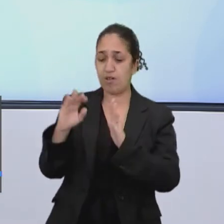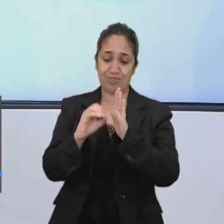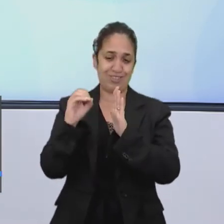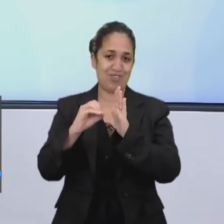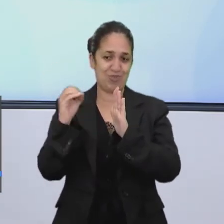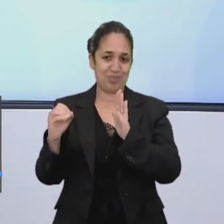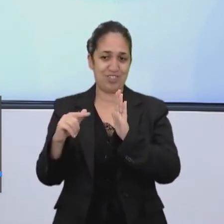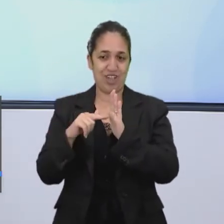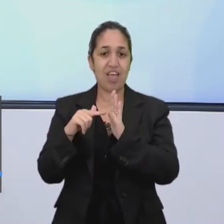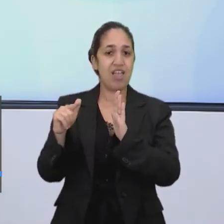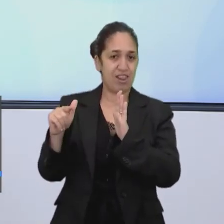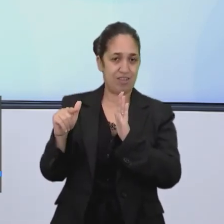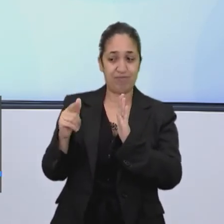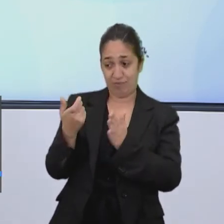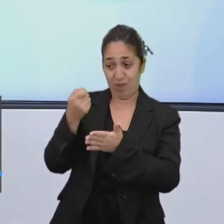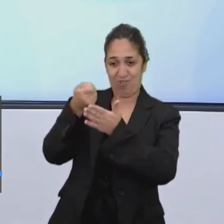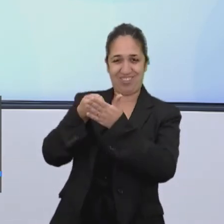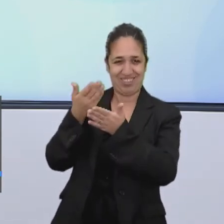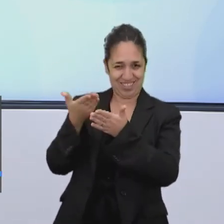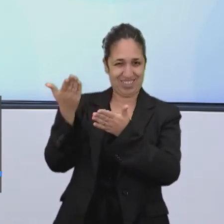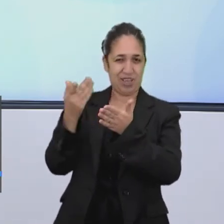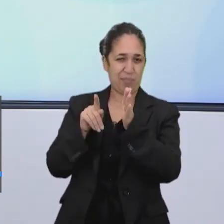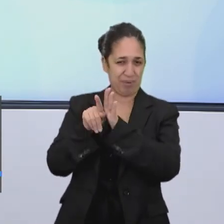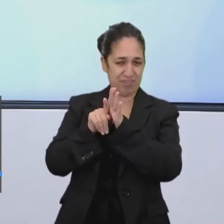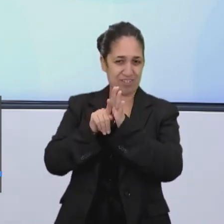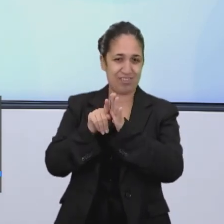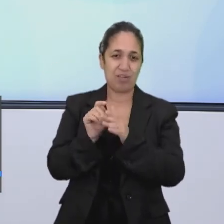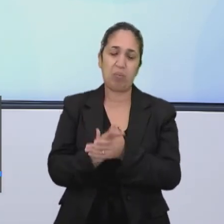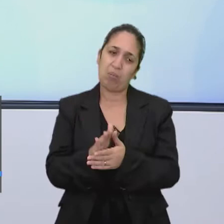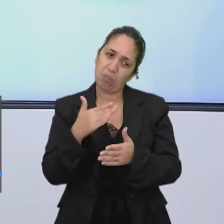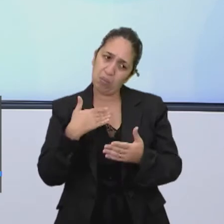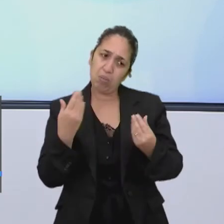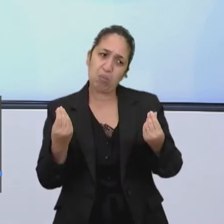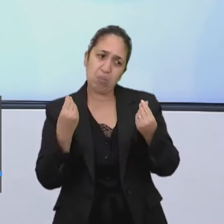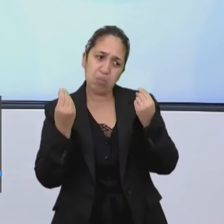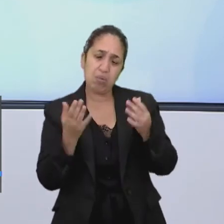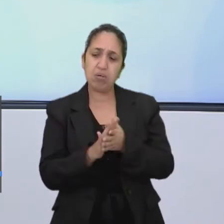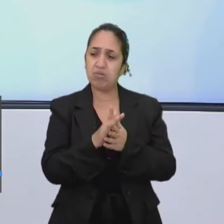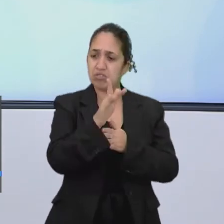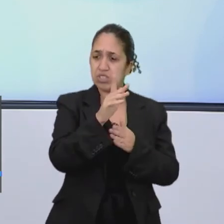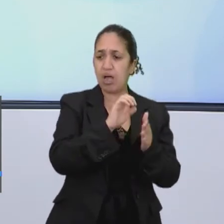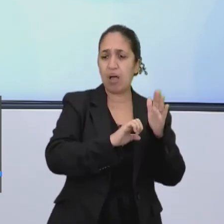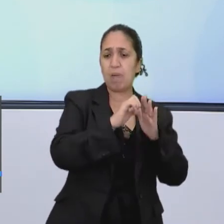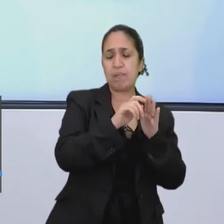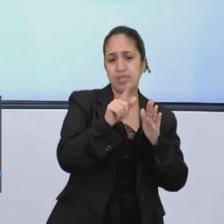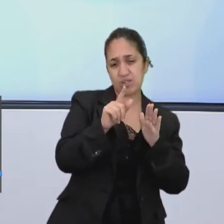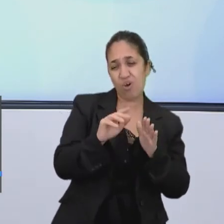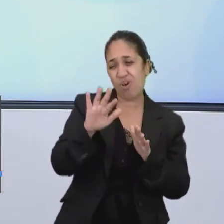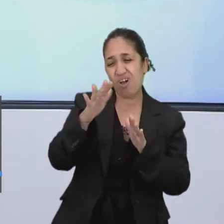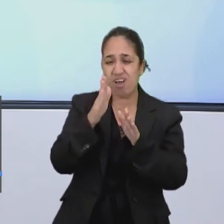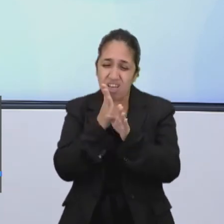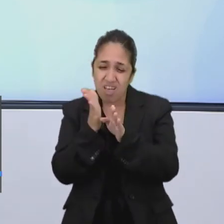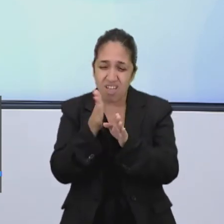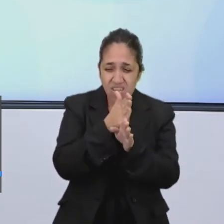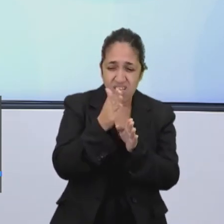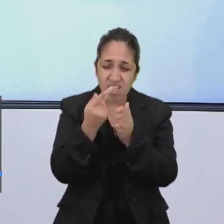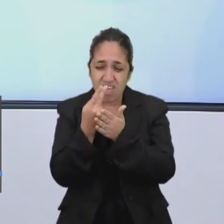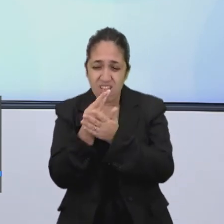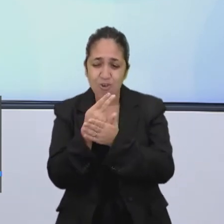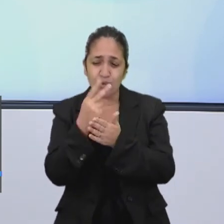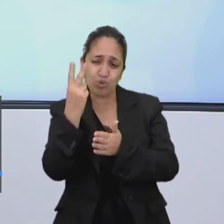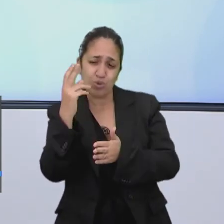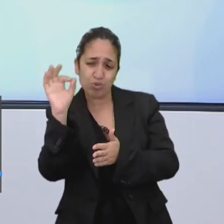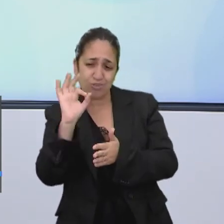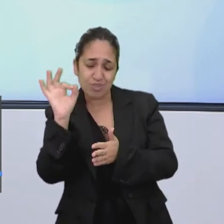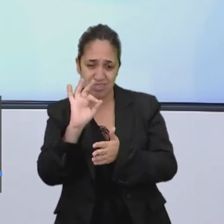Educação vai contratar essa pesquisa. E aí pessoal, a empresa que vai pesquisar, eu quero uma margem de erro de apenas 2%, tá